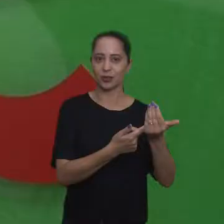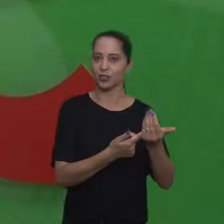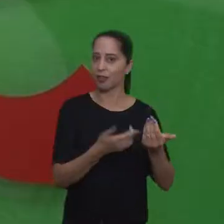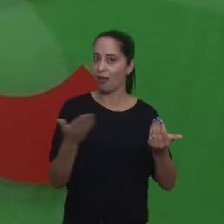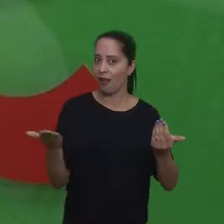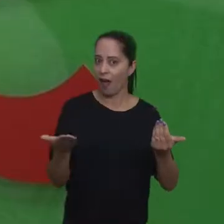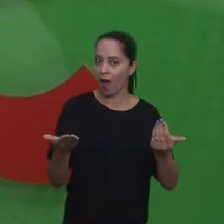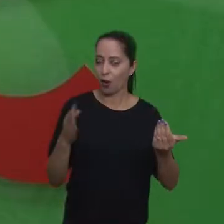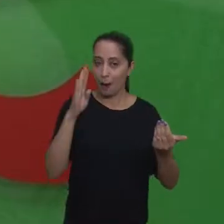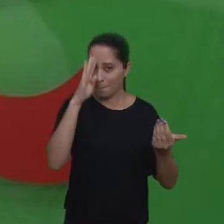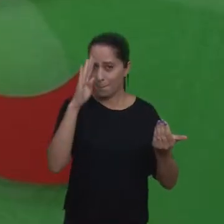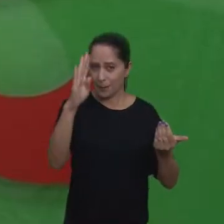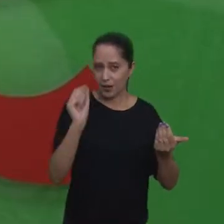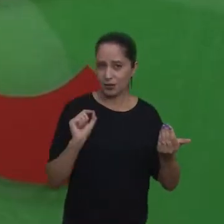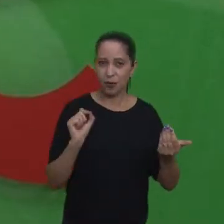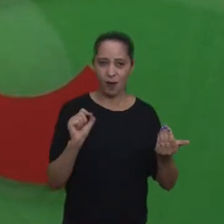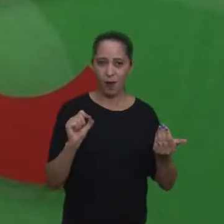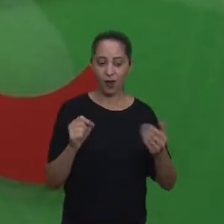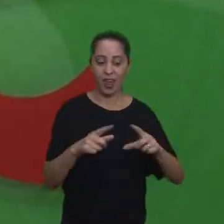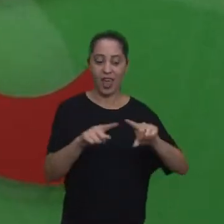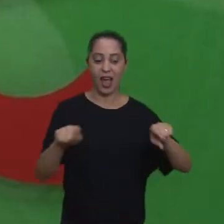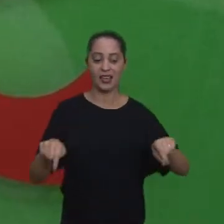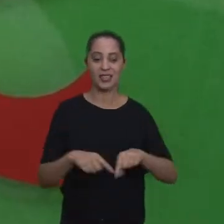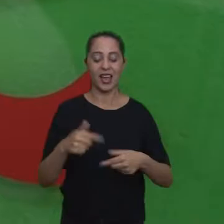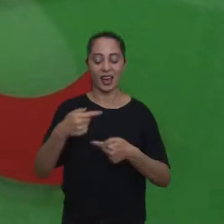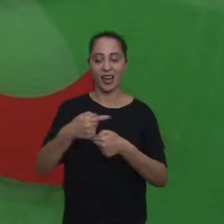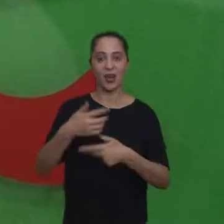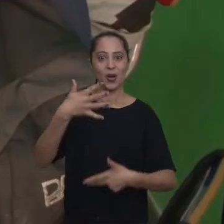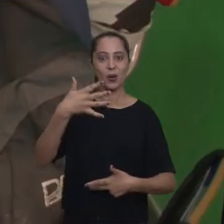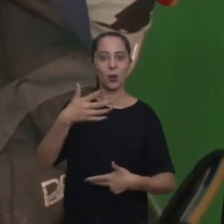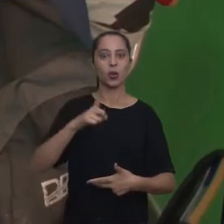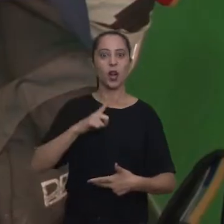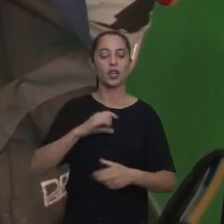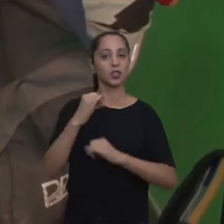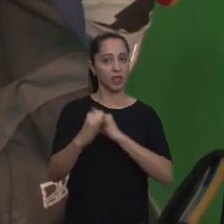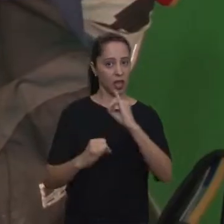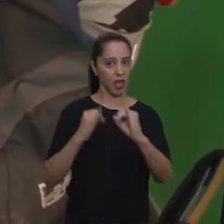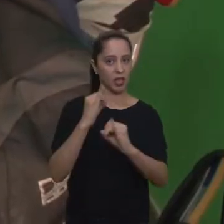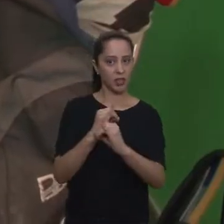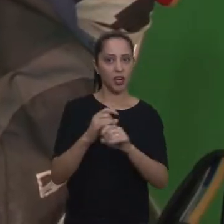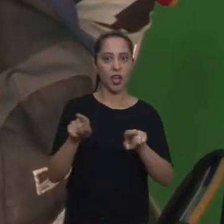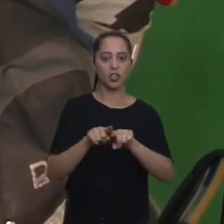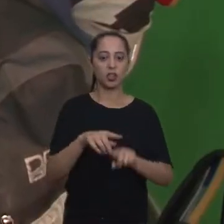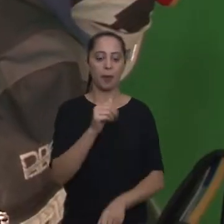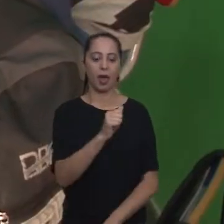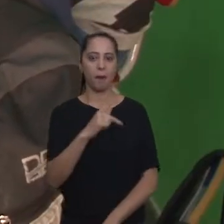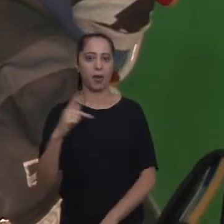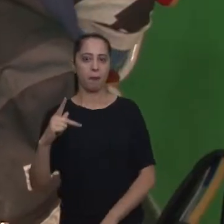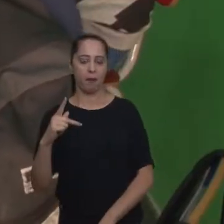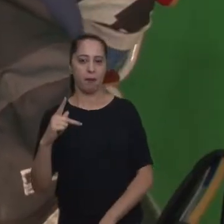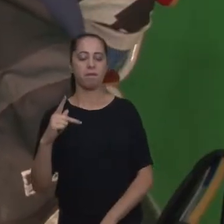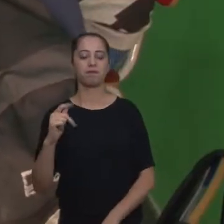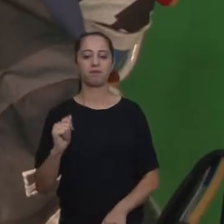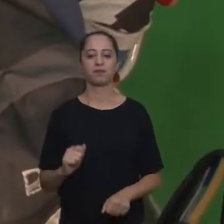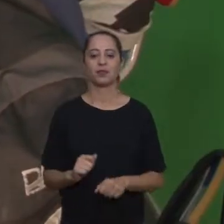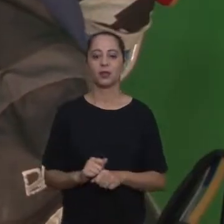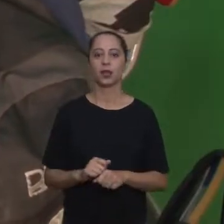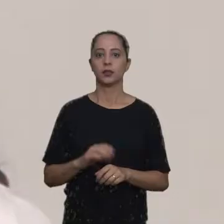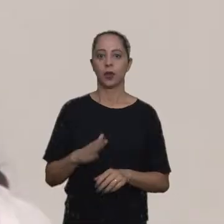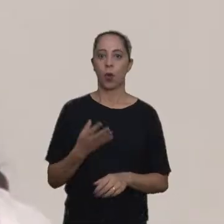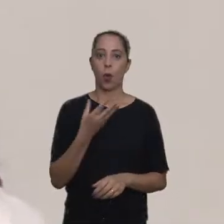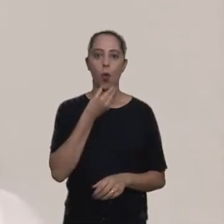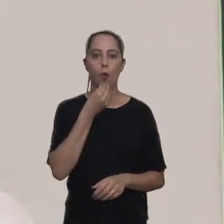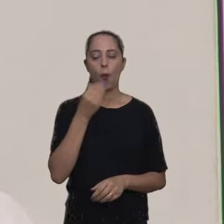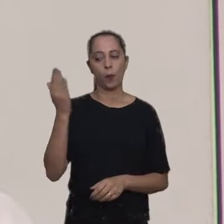tecnologia. Falando nisso, um dos destaques é a Sala Google, que oferece acesso à internet e a aplicativos